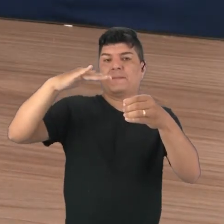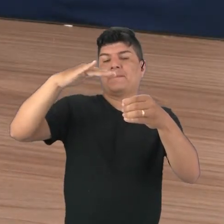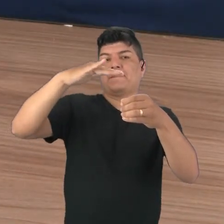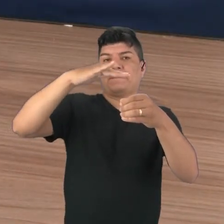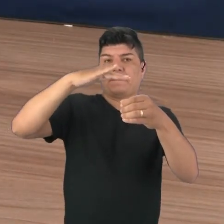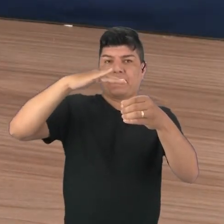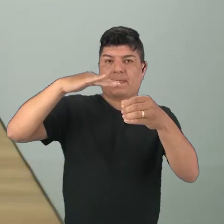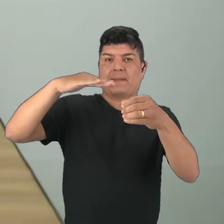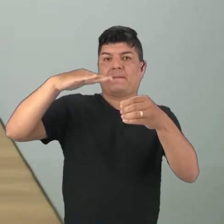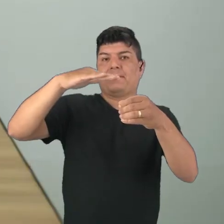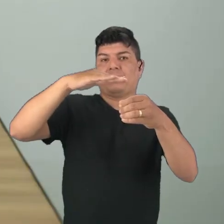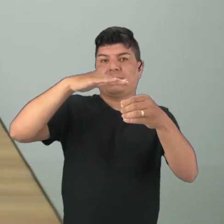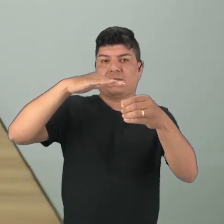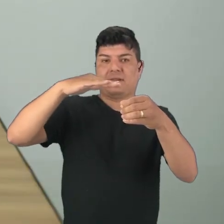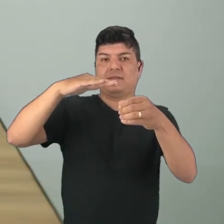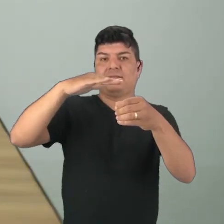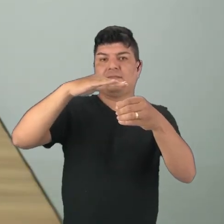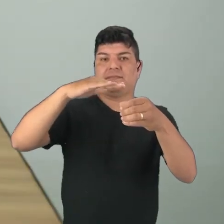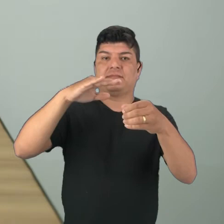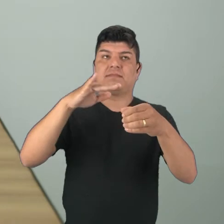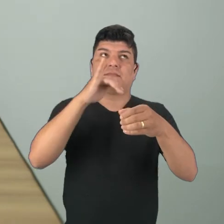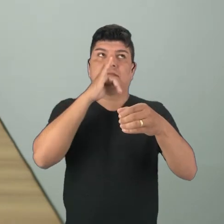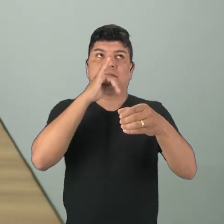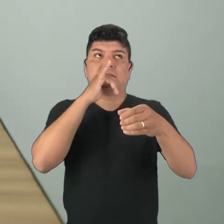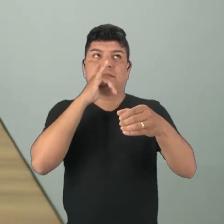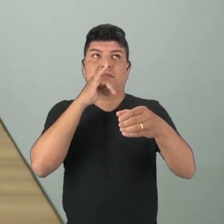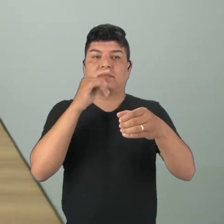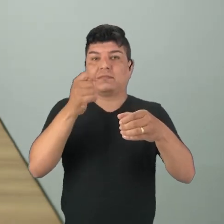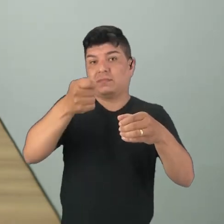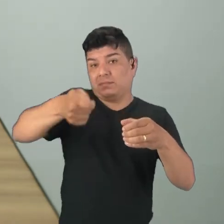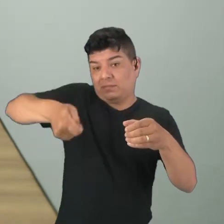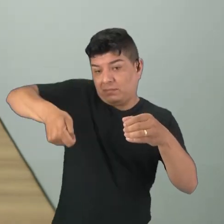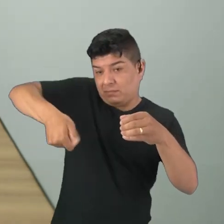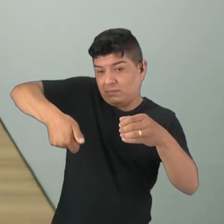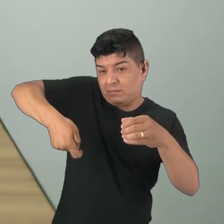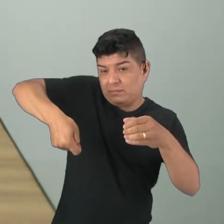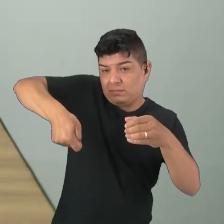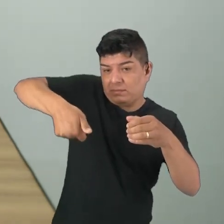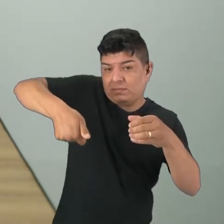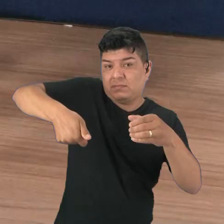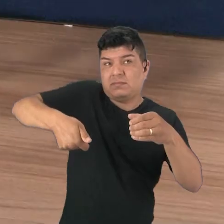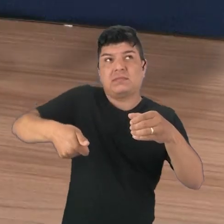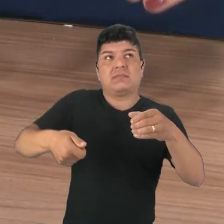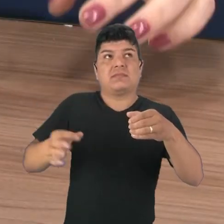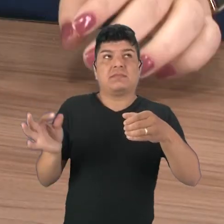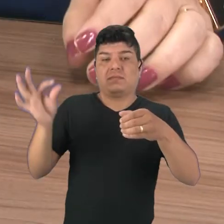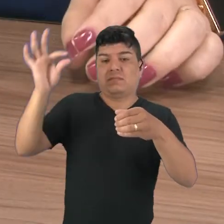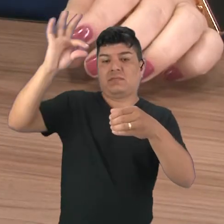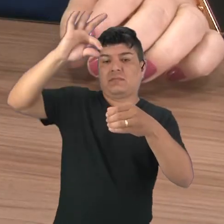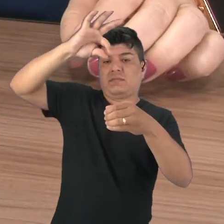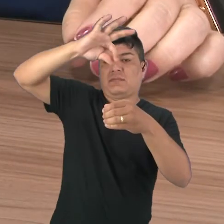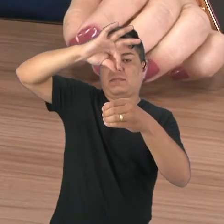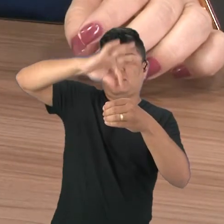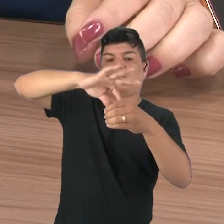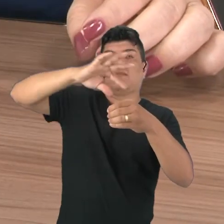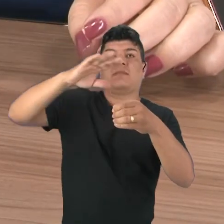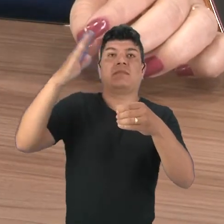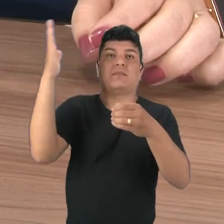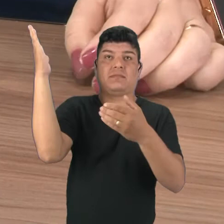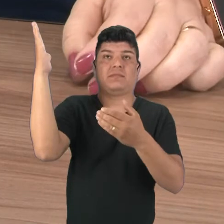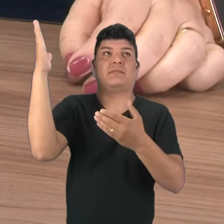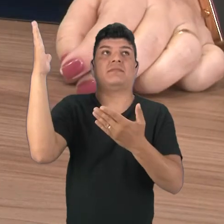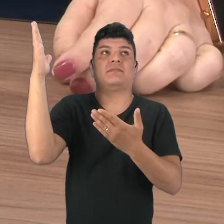né? E se nós pegarmos aqui uma bolinha de gude, uma peteca, e nós colocarmos, vamos ver o que vai